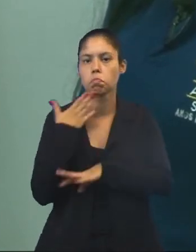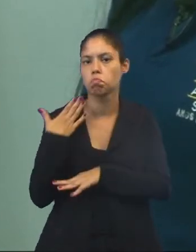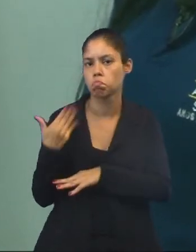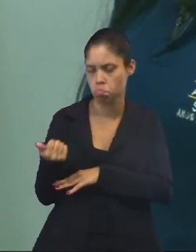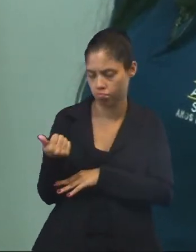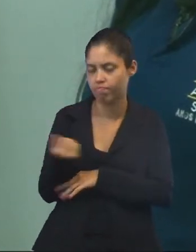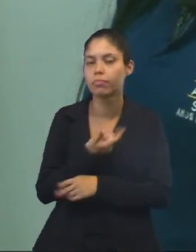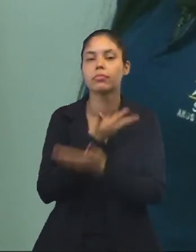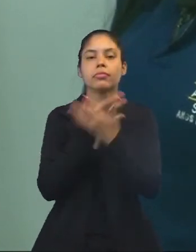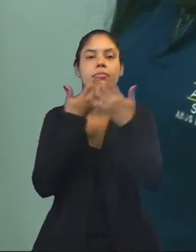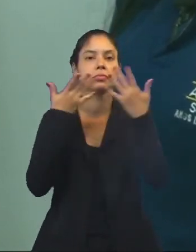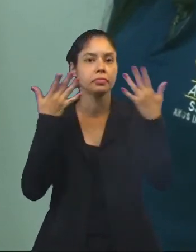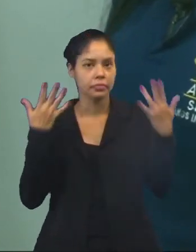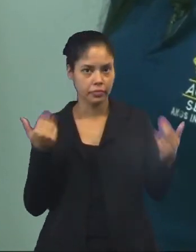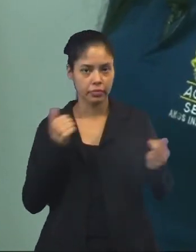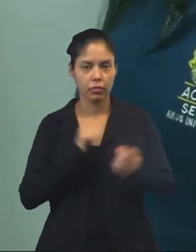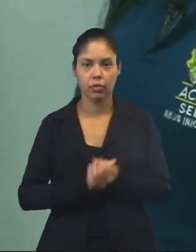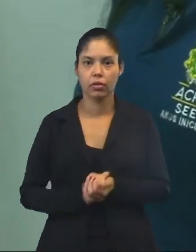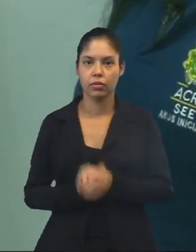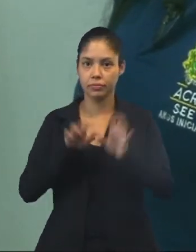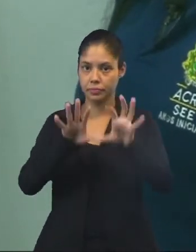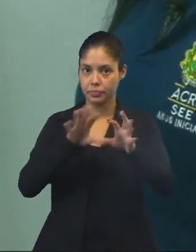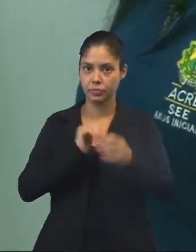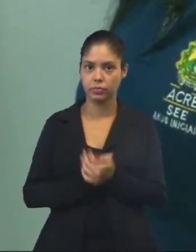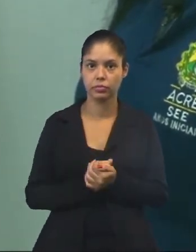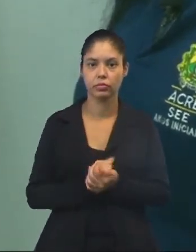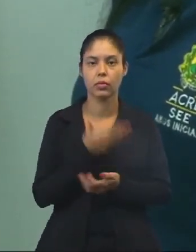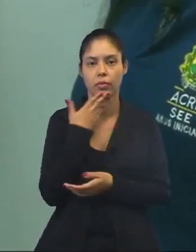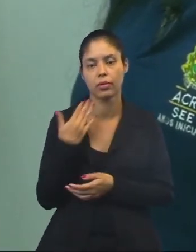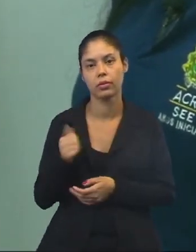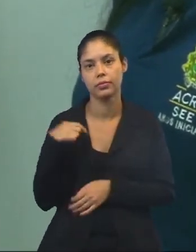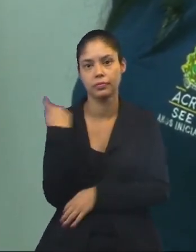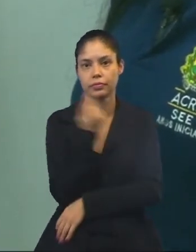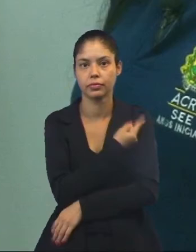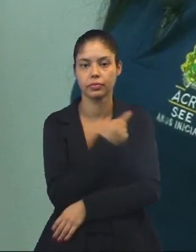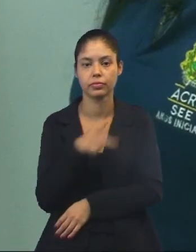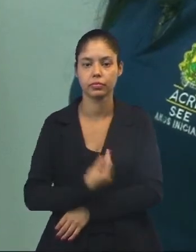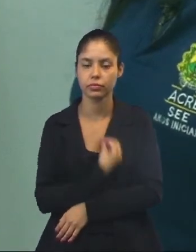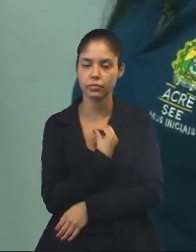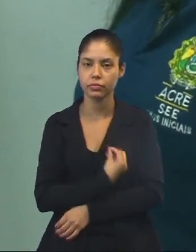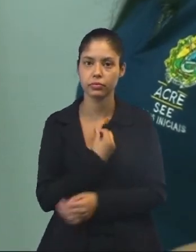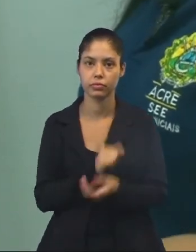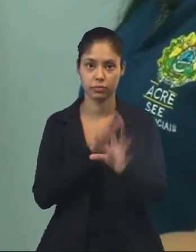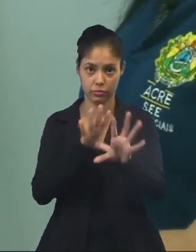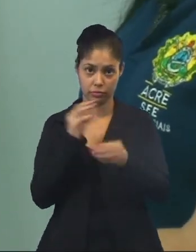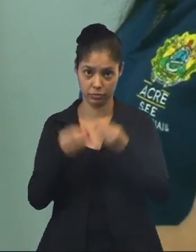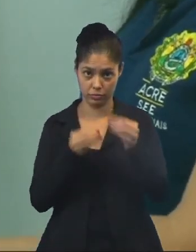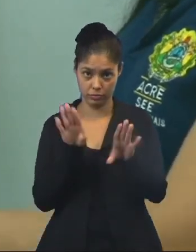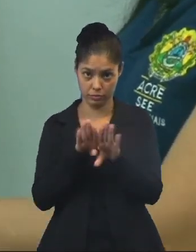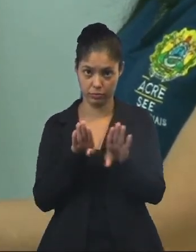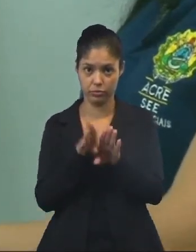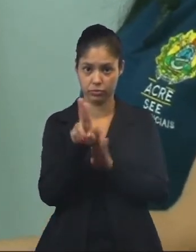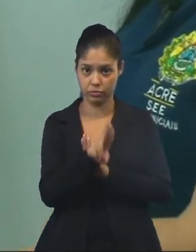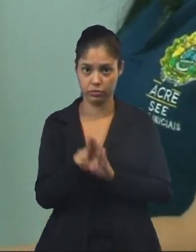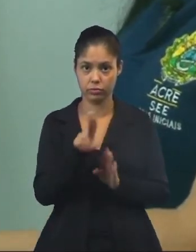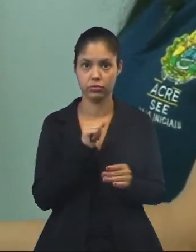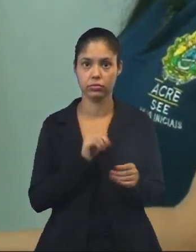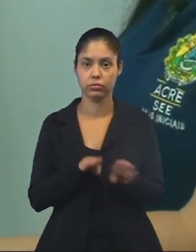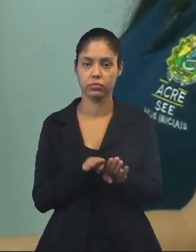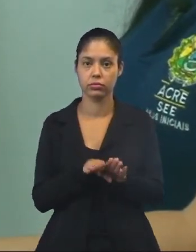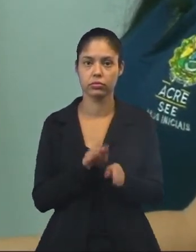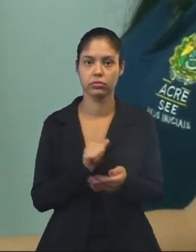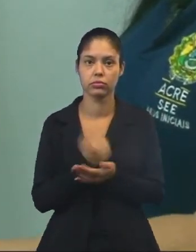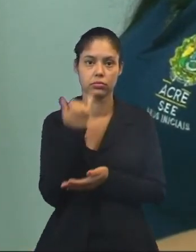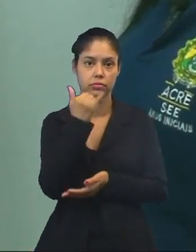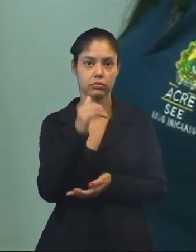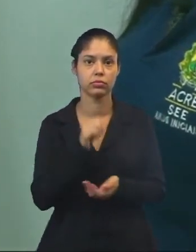puro a nós, seres humanos. E assim a gente melhora o ambiente que nós vivemos. Assim como também quando a gente faz uso dos alimentos, a gente